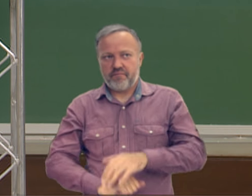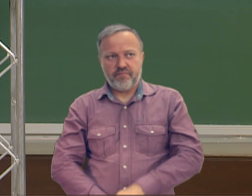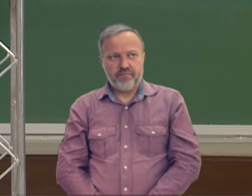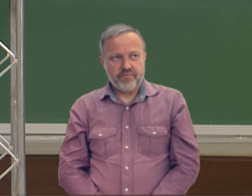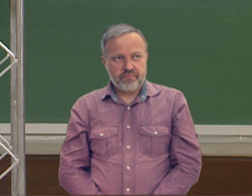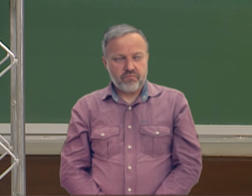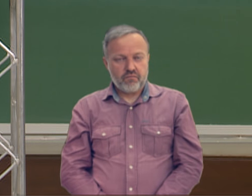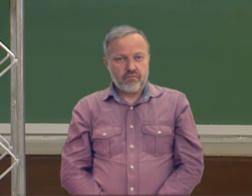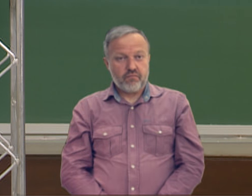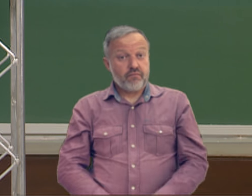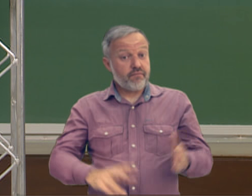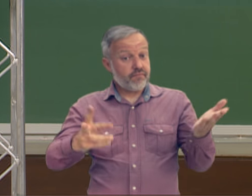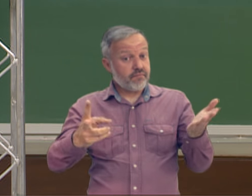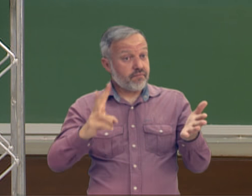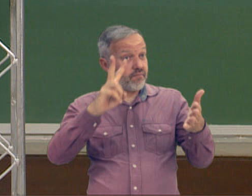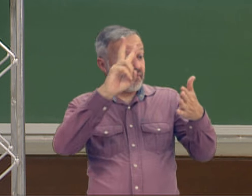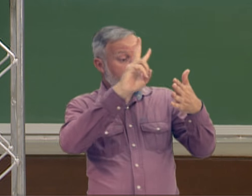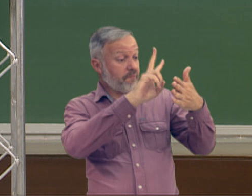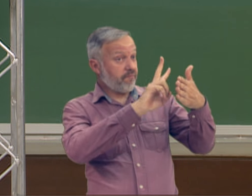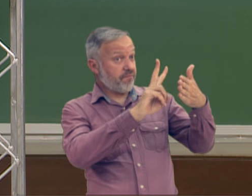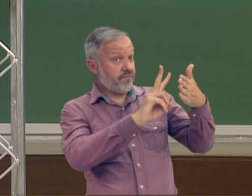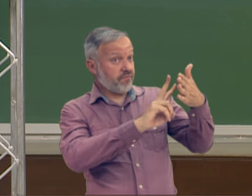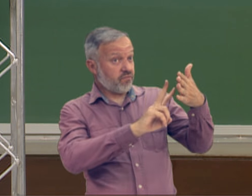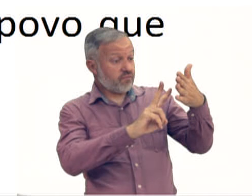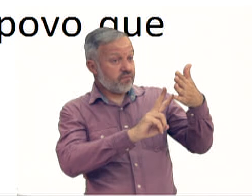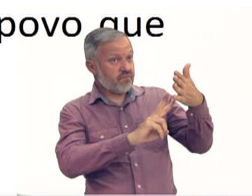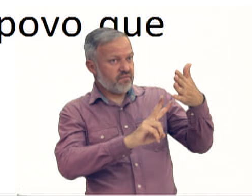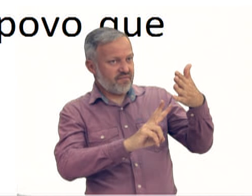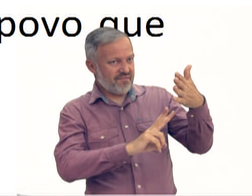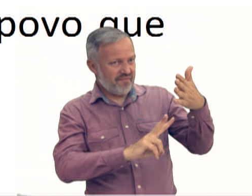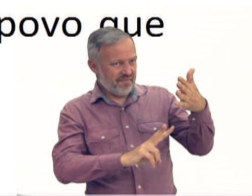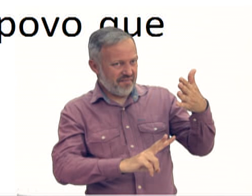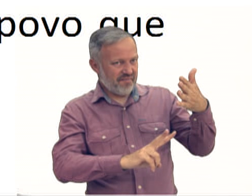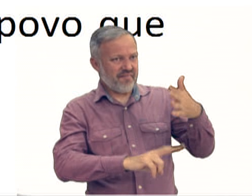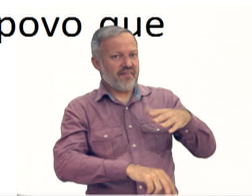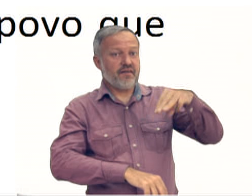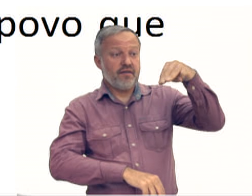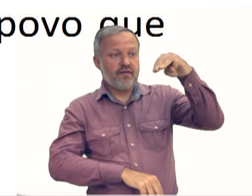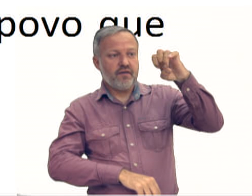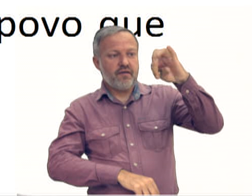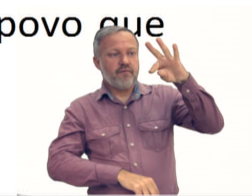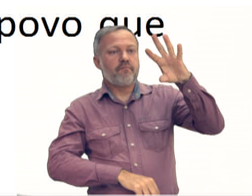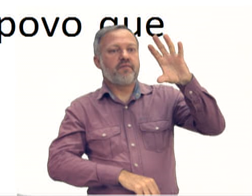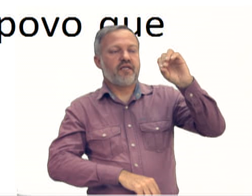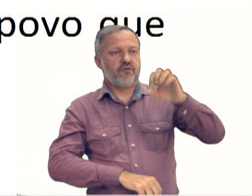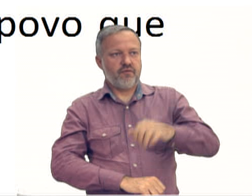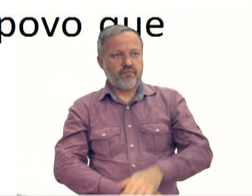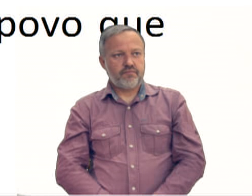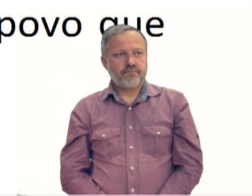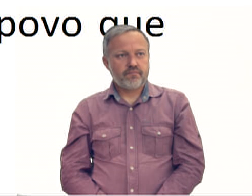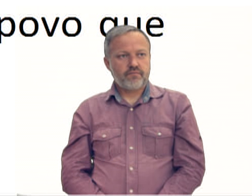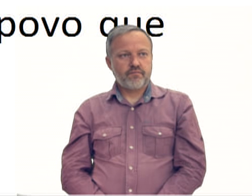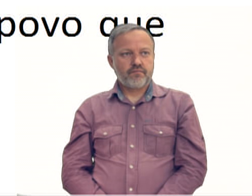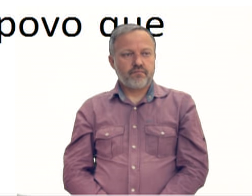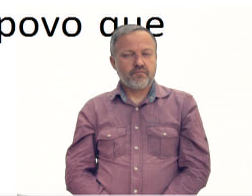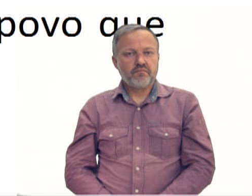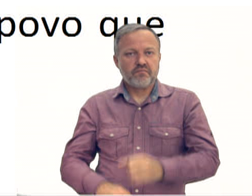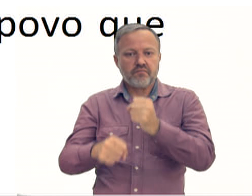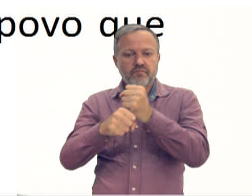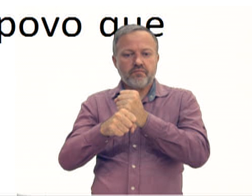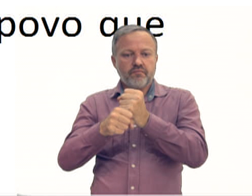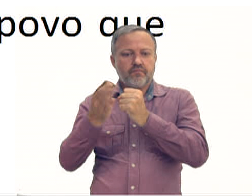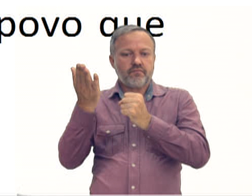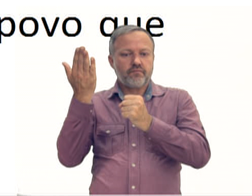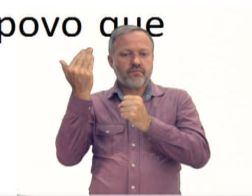Agora eu vou ler para vocês esse fragmento do mito original. Há muito tempo, num antigo país